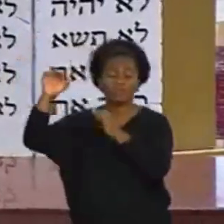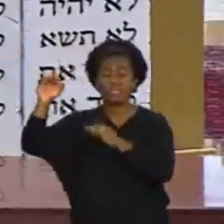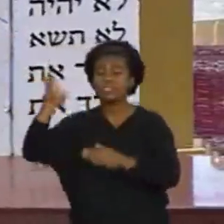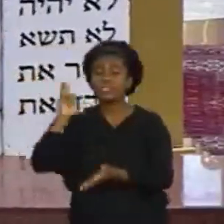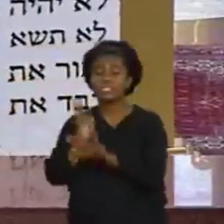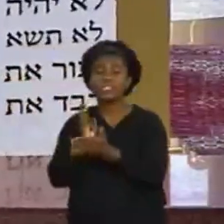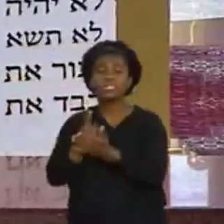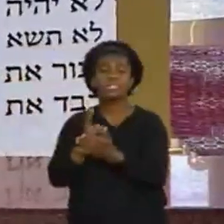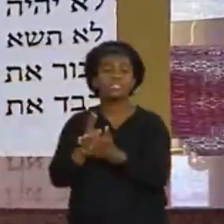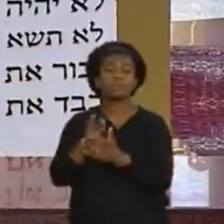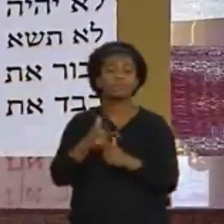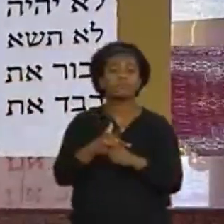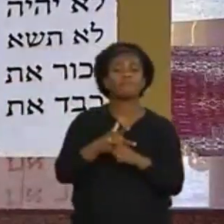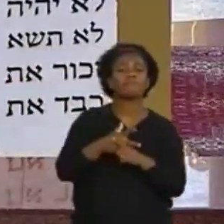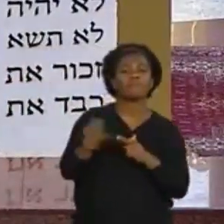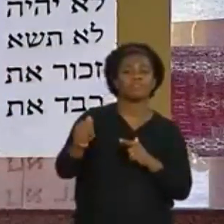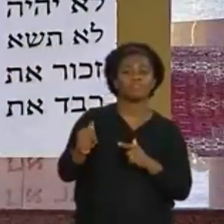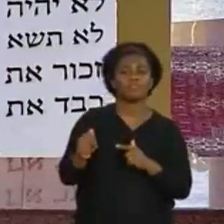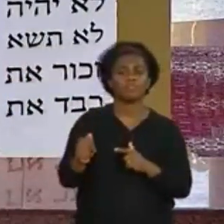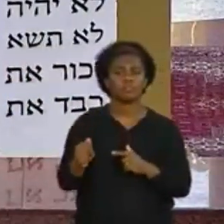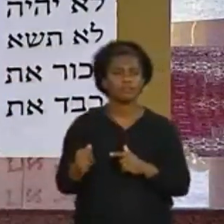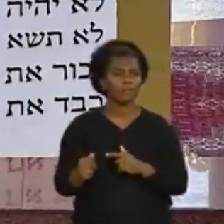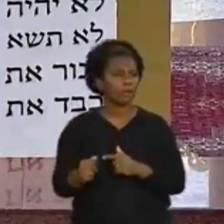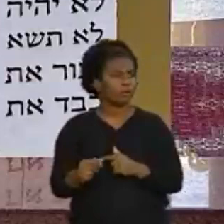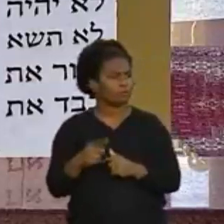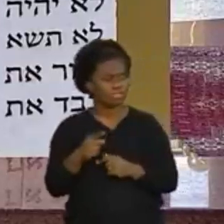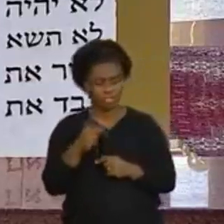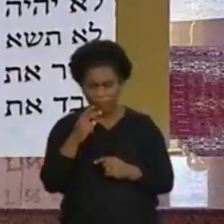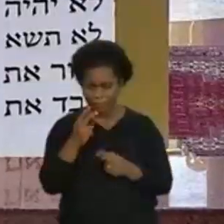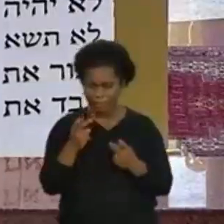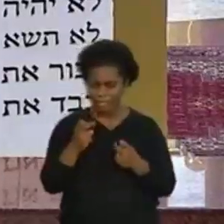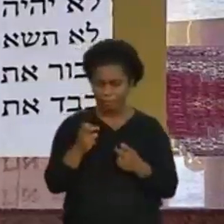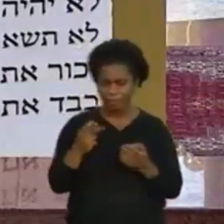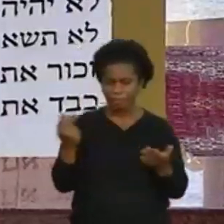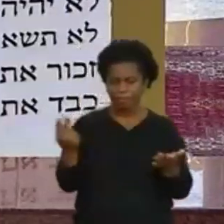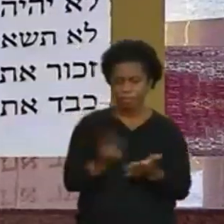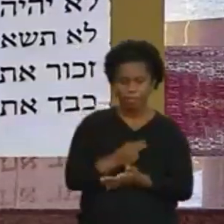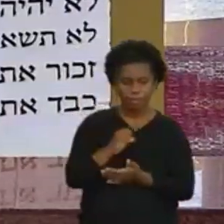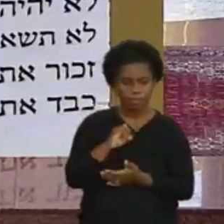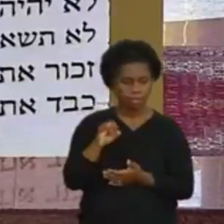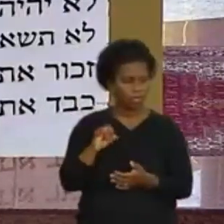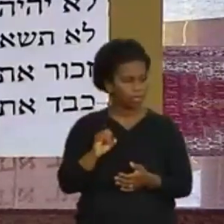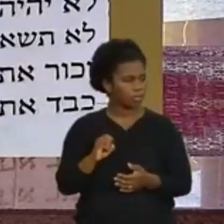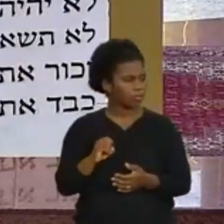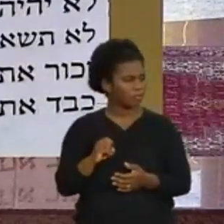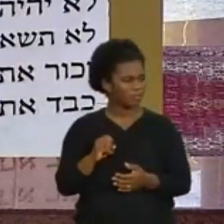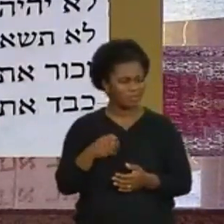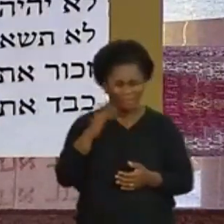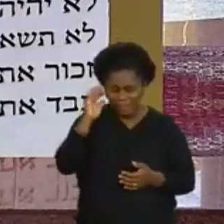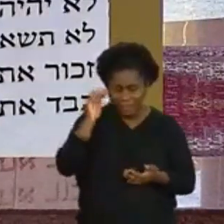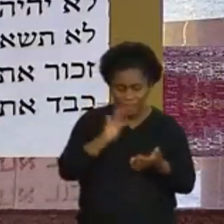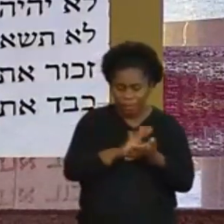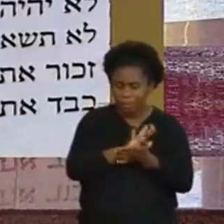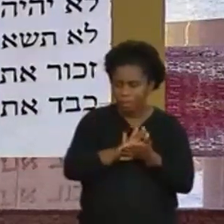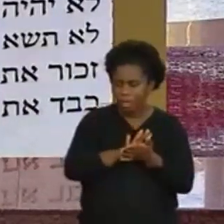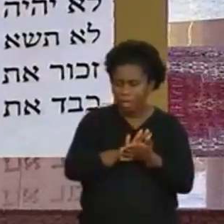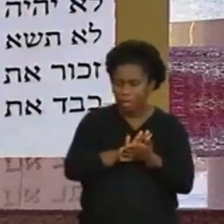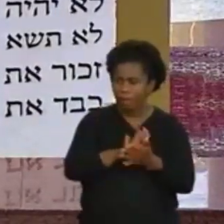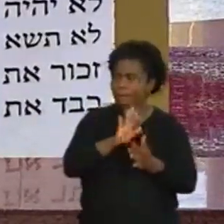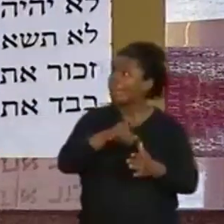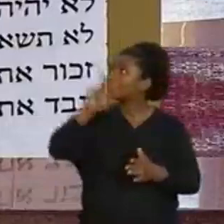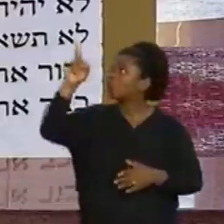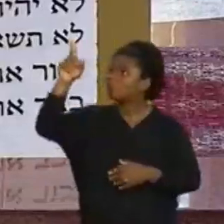entende que tem um plano, ah, aconteceu isso, não estou entendendo nada, mas está dentro do plano, vai cooperar para o meu bem.